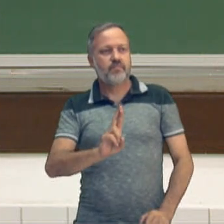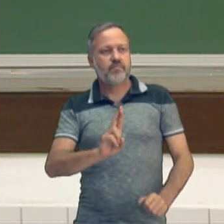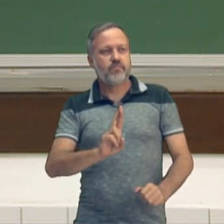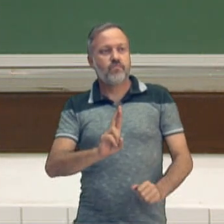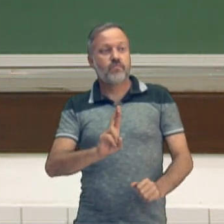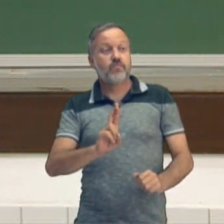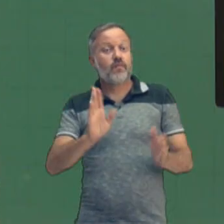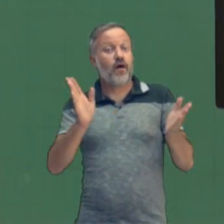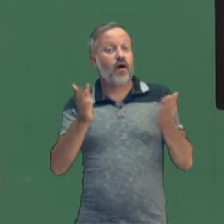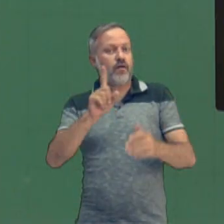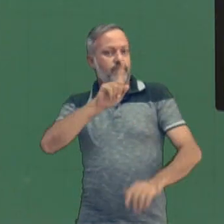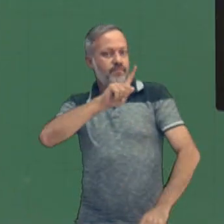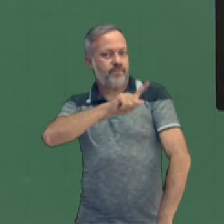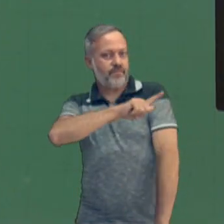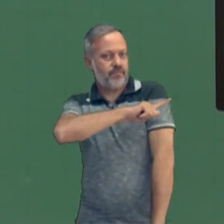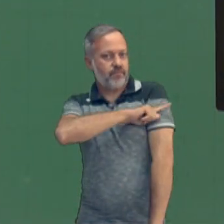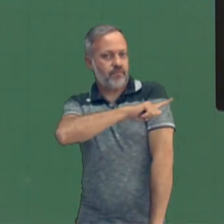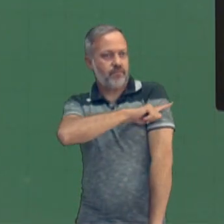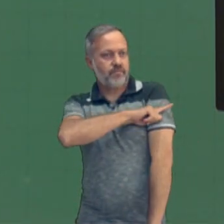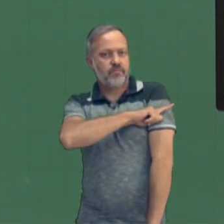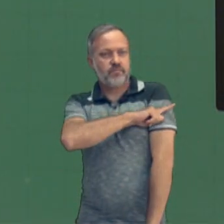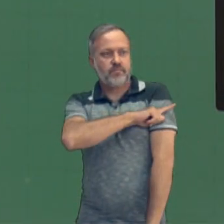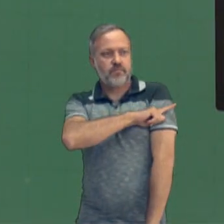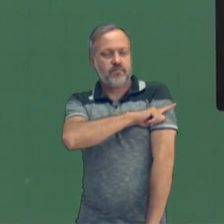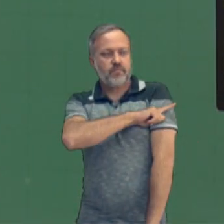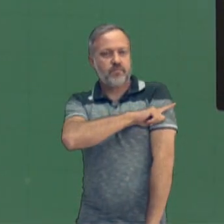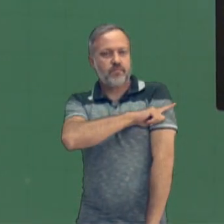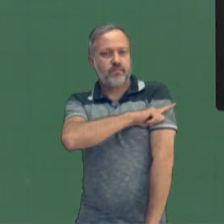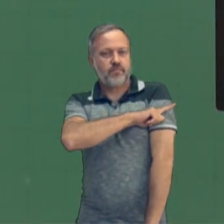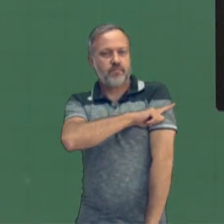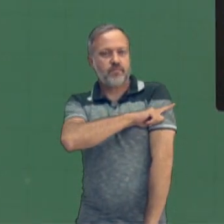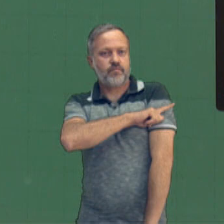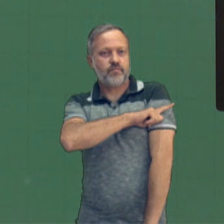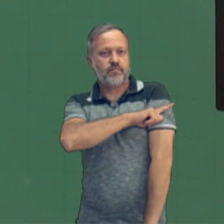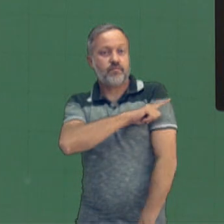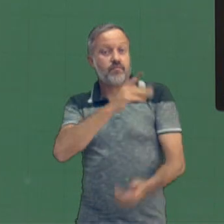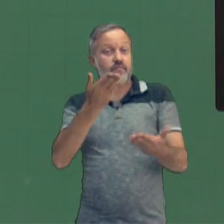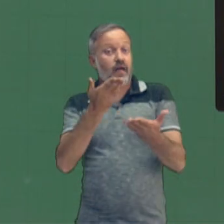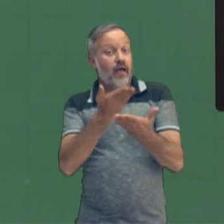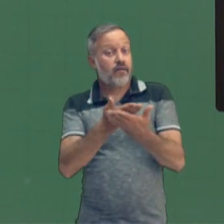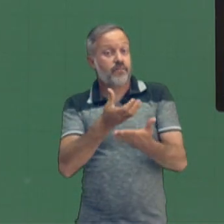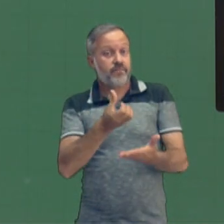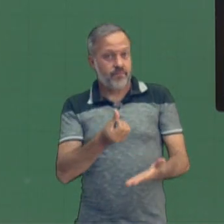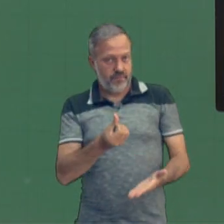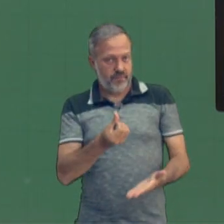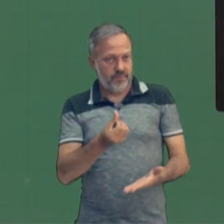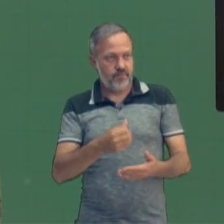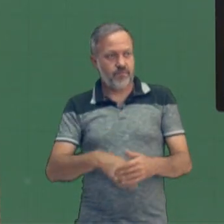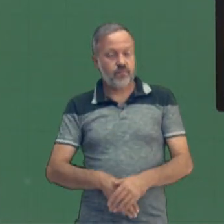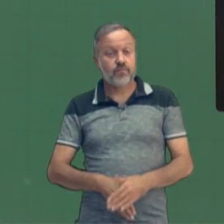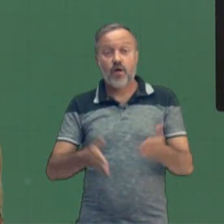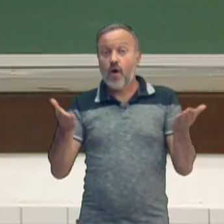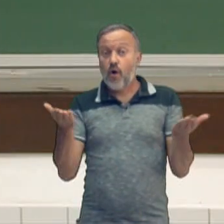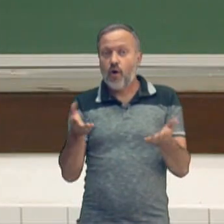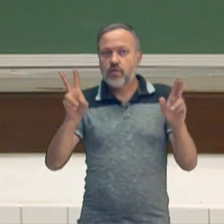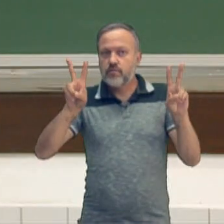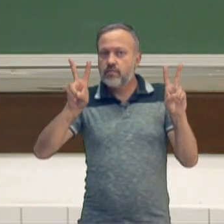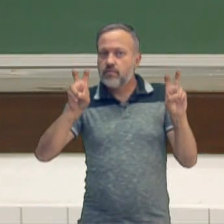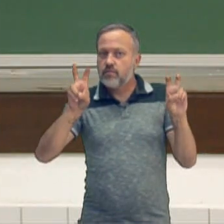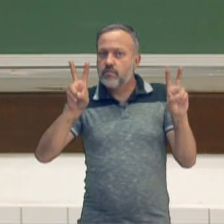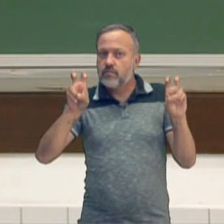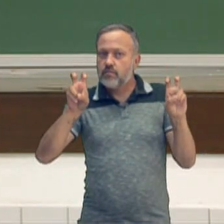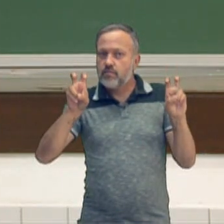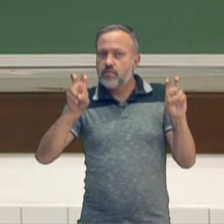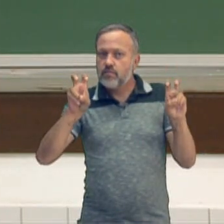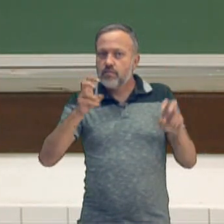religioso para o 7º ano, aula 6. Muito bem, o tema da nossa aula são